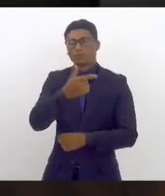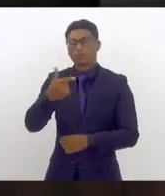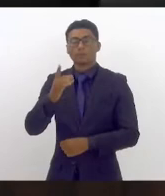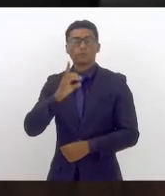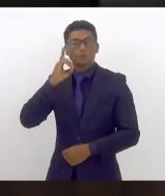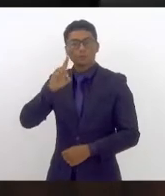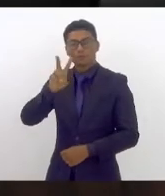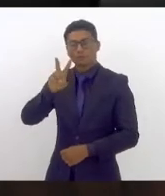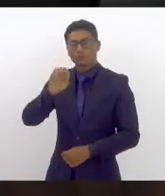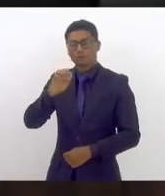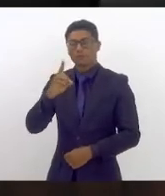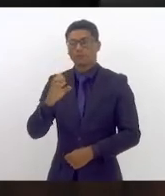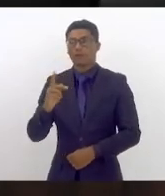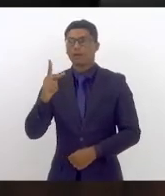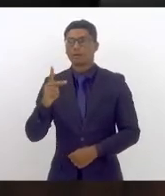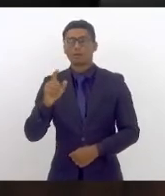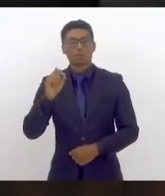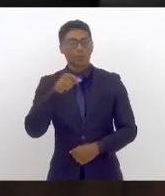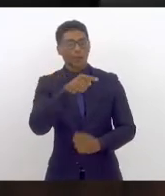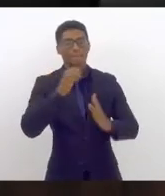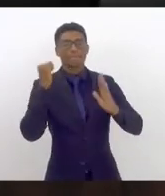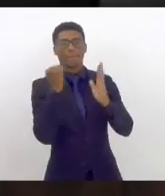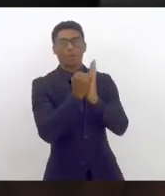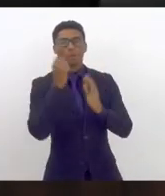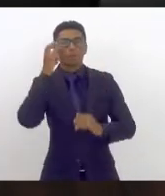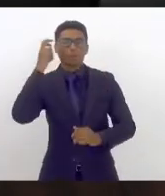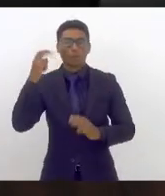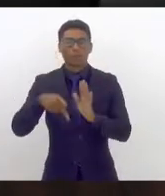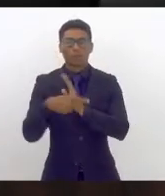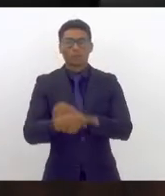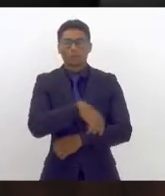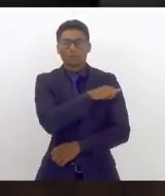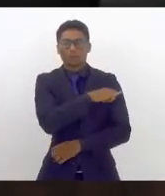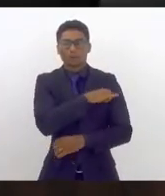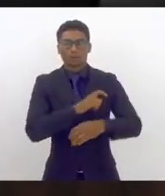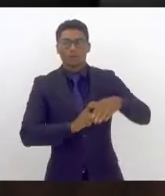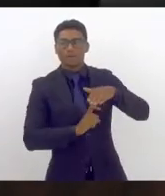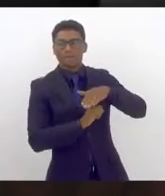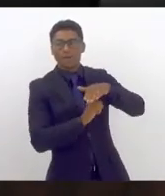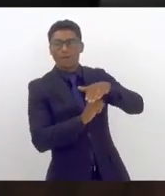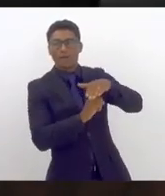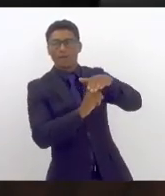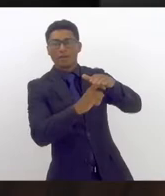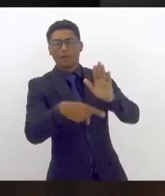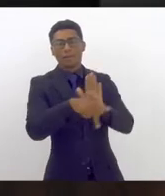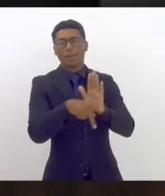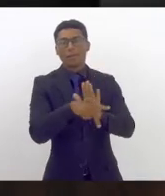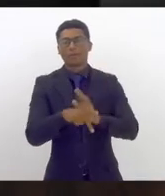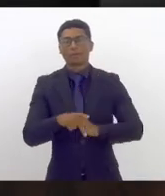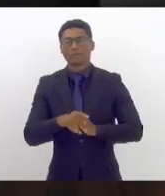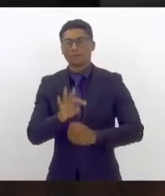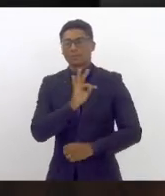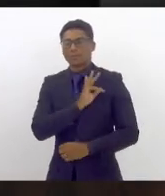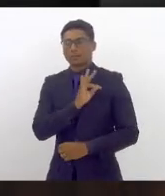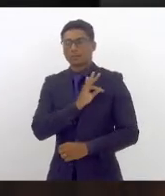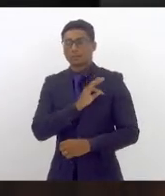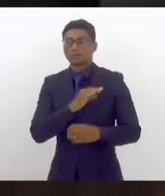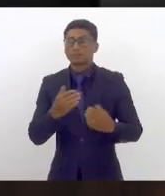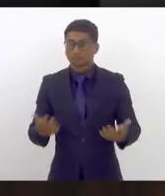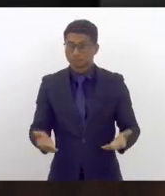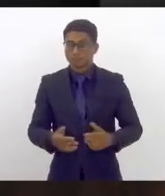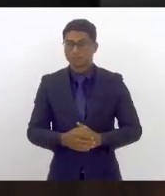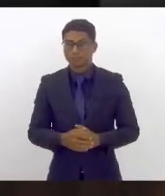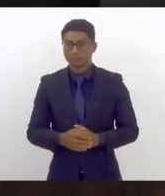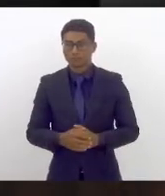Carneiro determina o tombamento com patrimônio cultural do Estado do Rio de Janeiro a feira agroecológica de Teresópolis vendendo de pareceres das